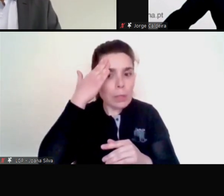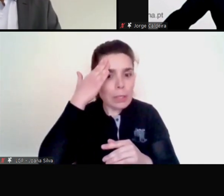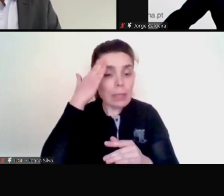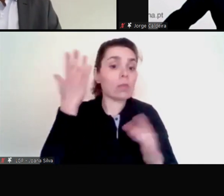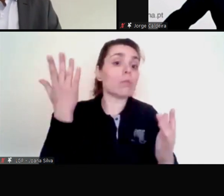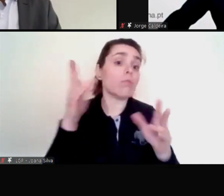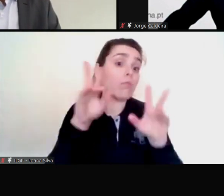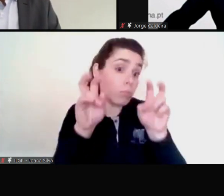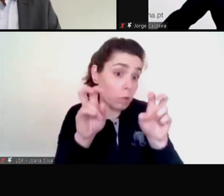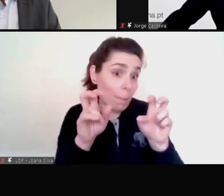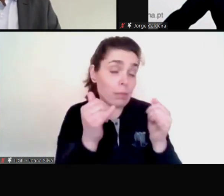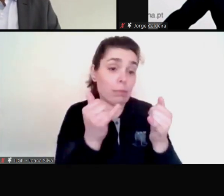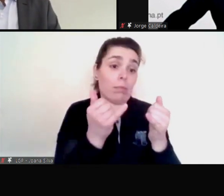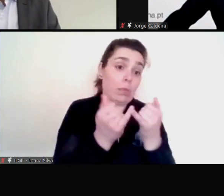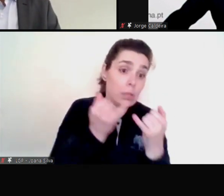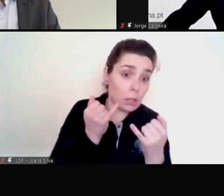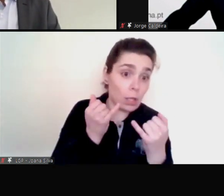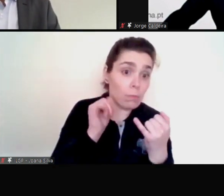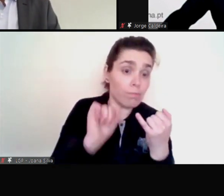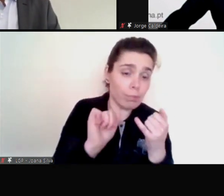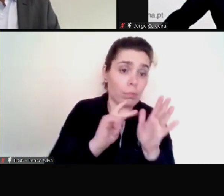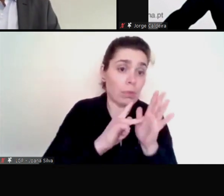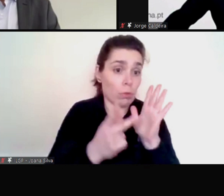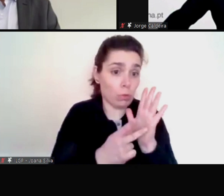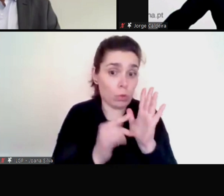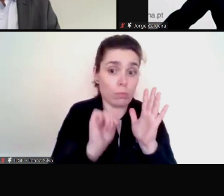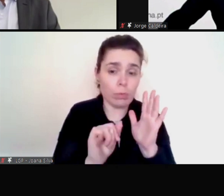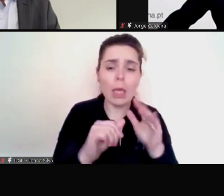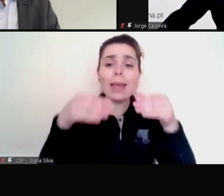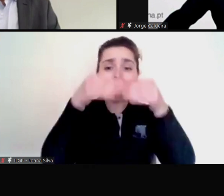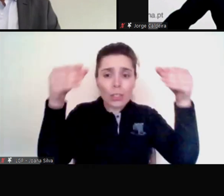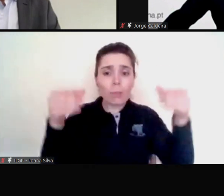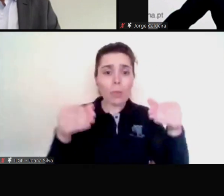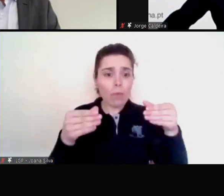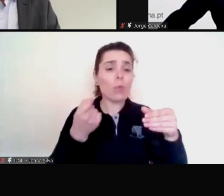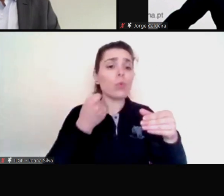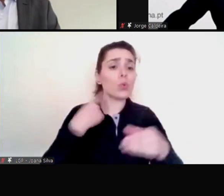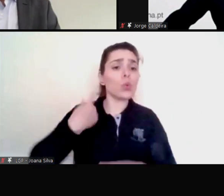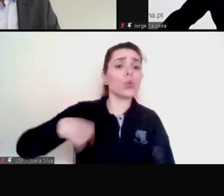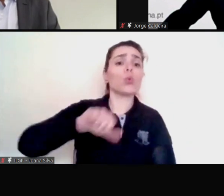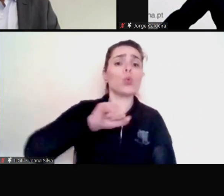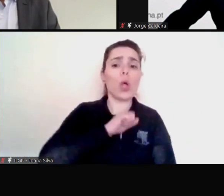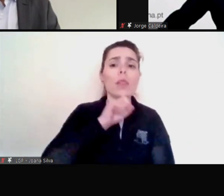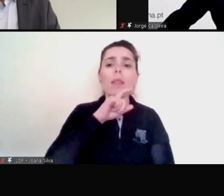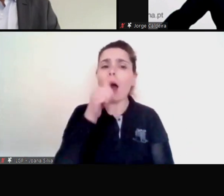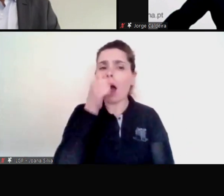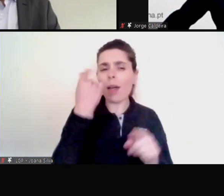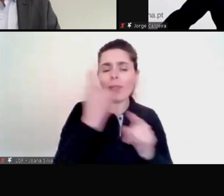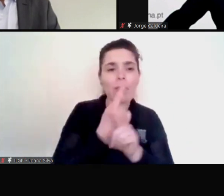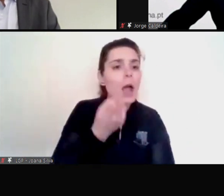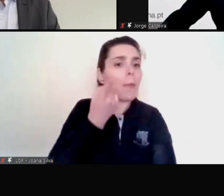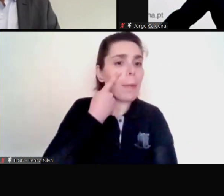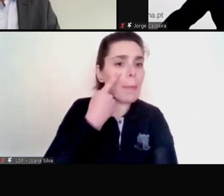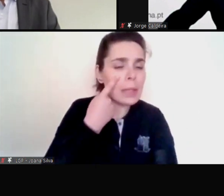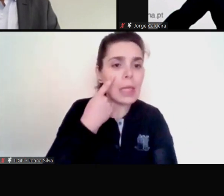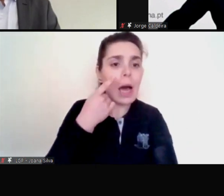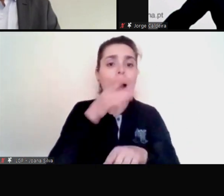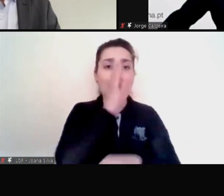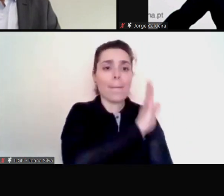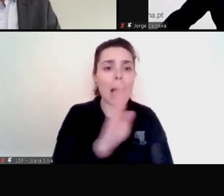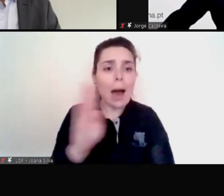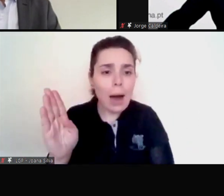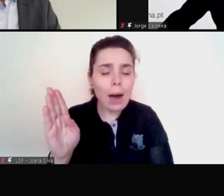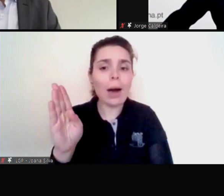digitais. Portanto, nós conseguimos introduzir nas plataformas e nos nossos cursos atividades de experimentação, práticas